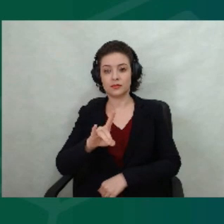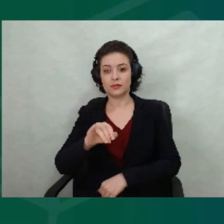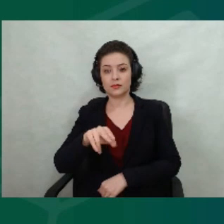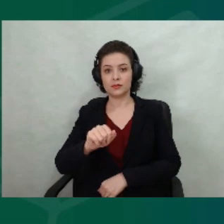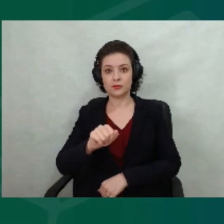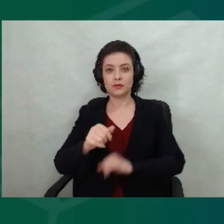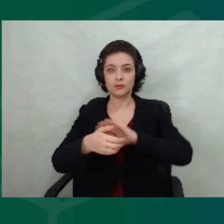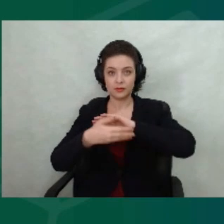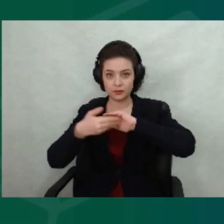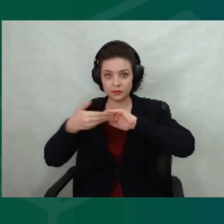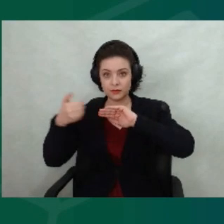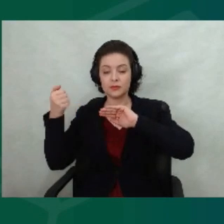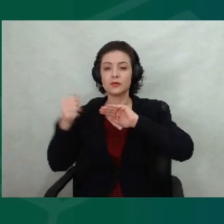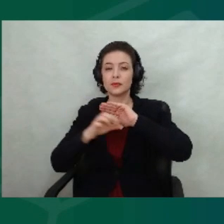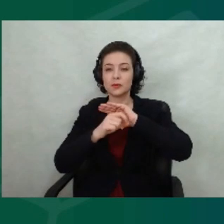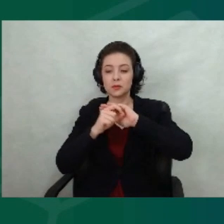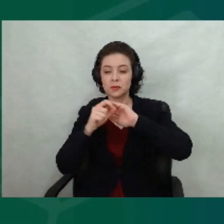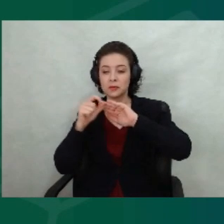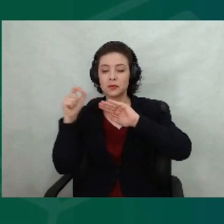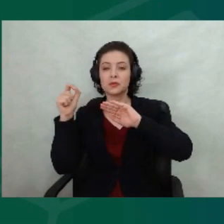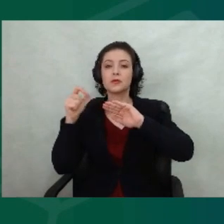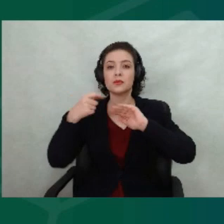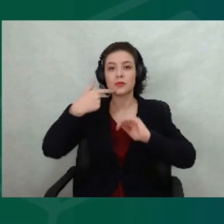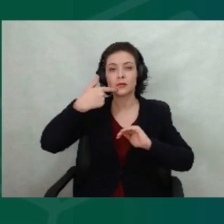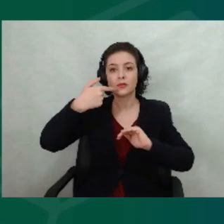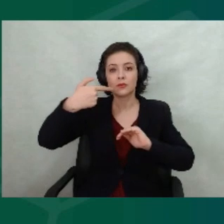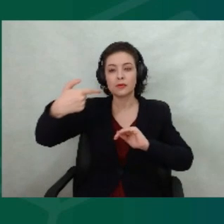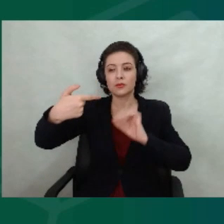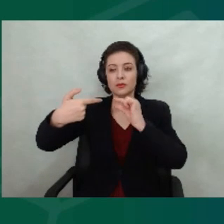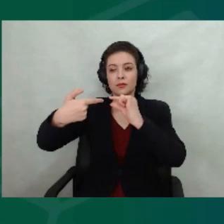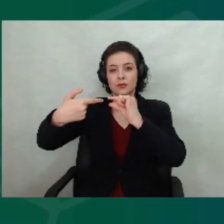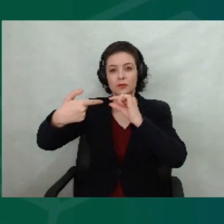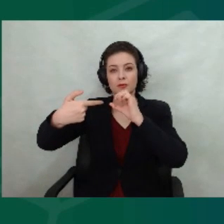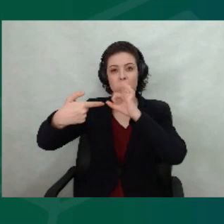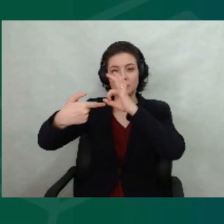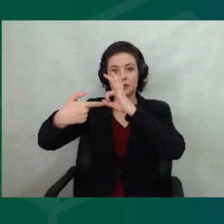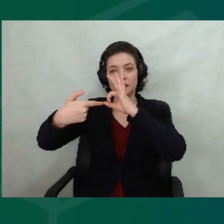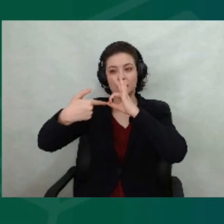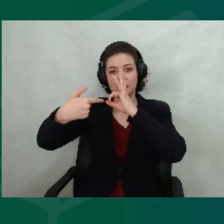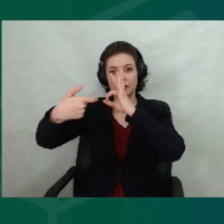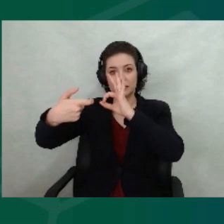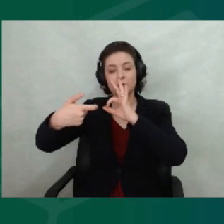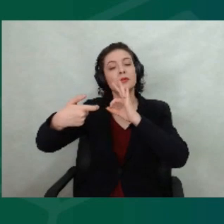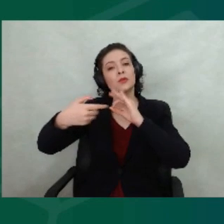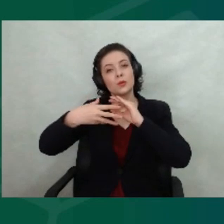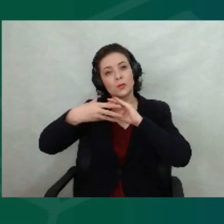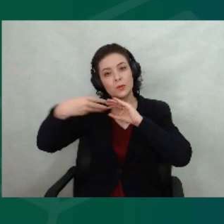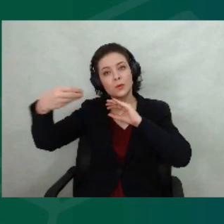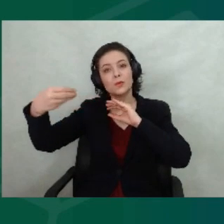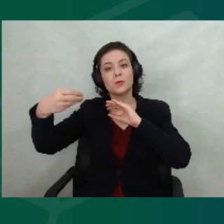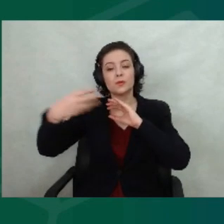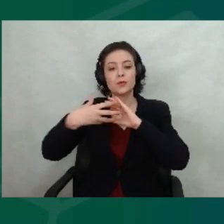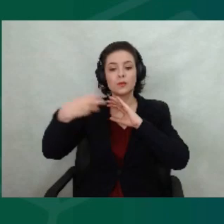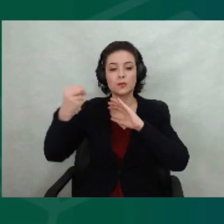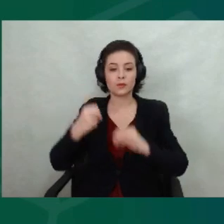esse suctor, que tem um orifício, é produzida a aspiração. Então, pode passar,